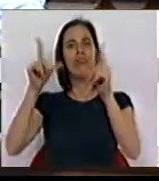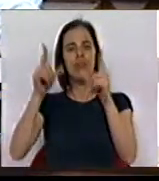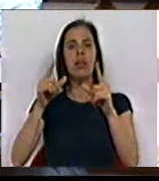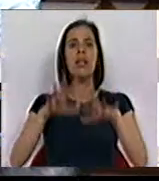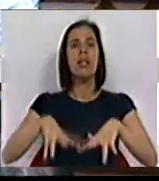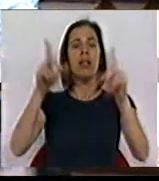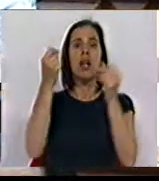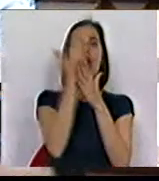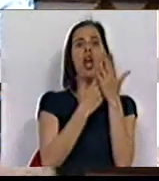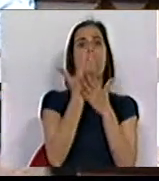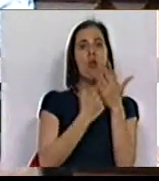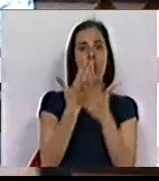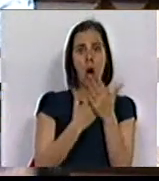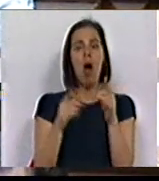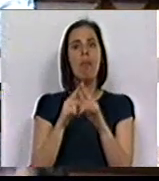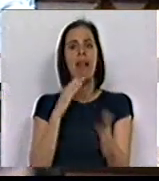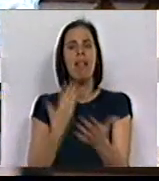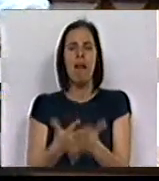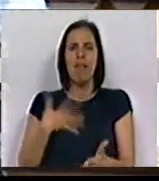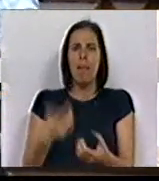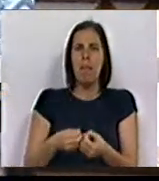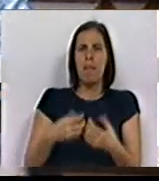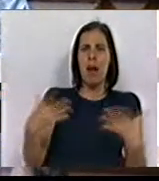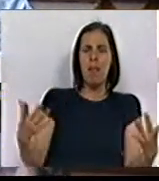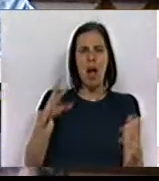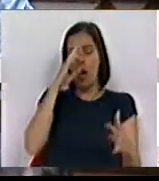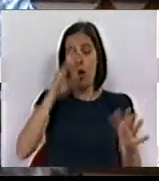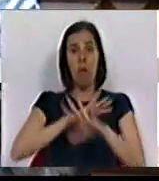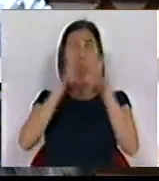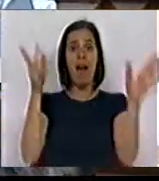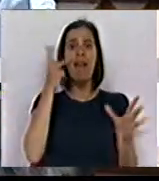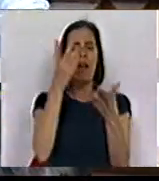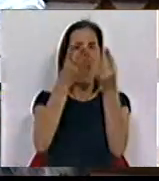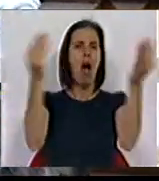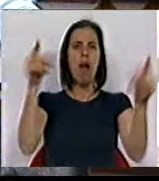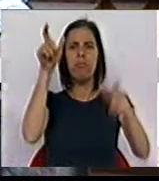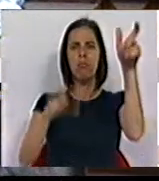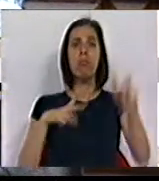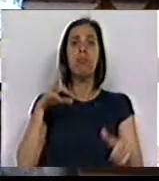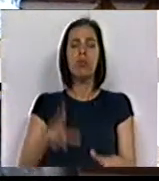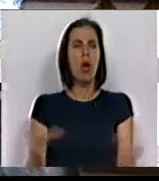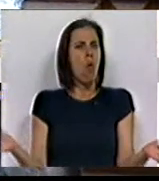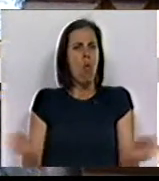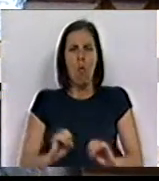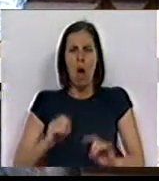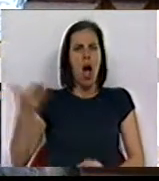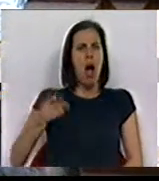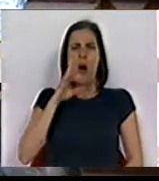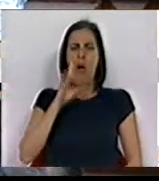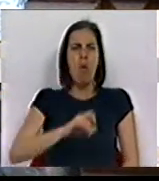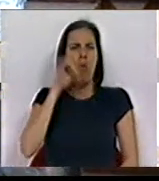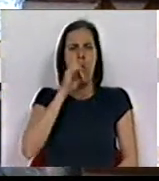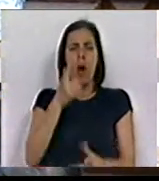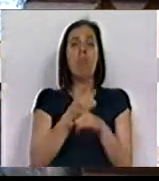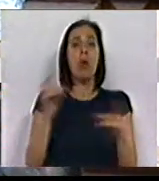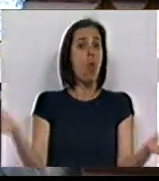o desenvolvimento económico, que torna cada vez mais insuportável a vida de tantos portugueses. Não tem legitimidade